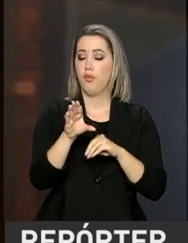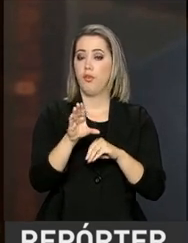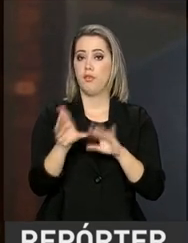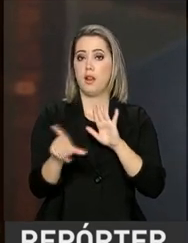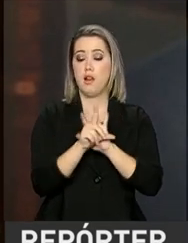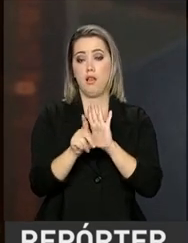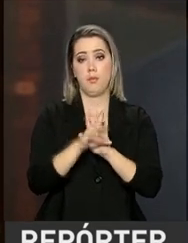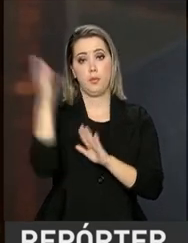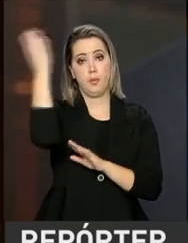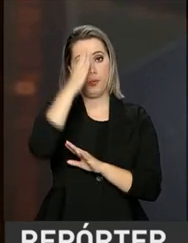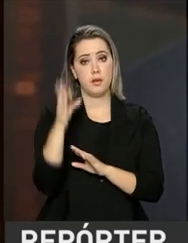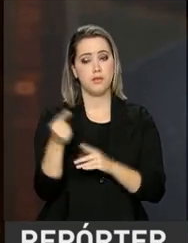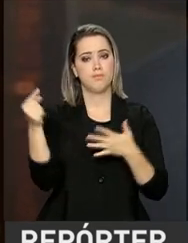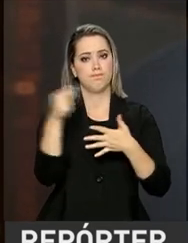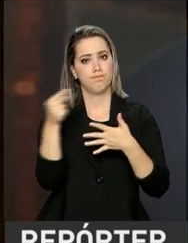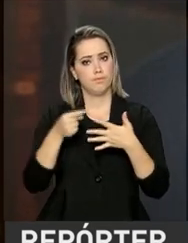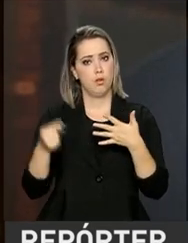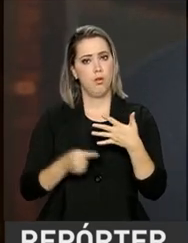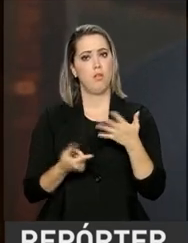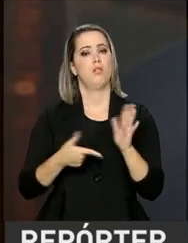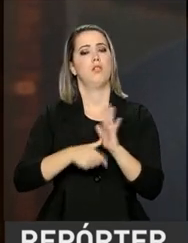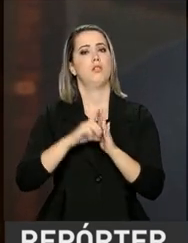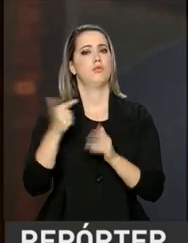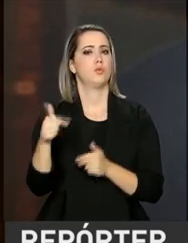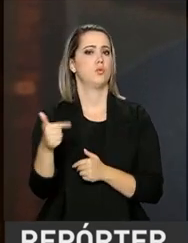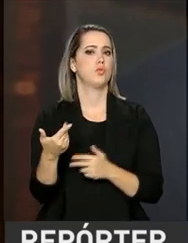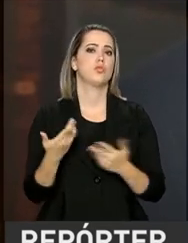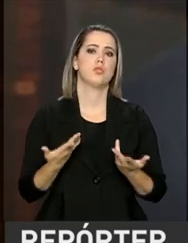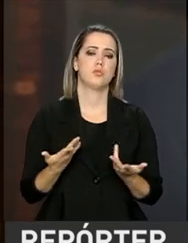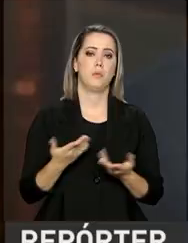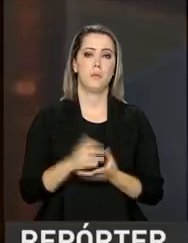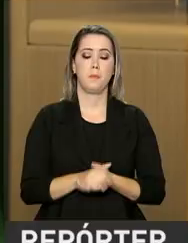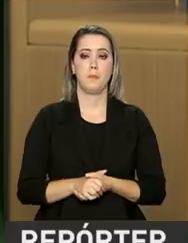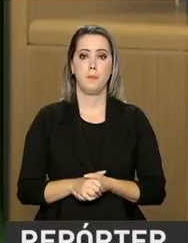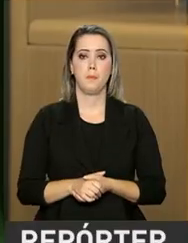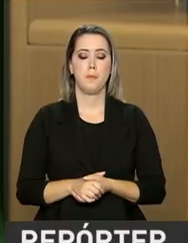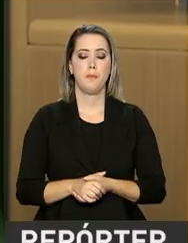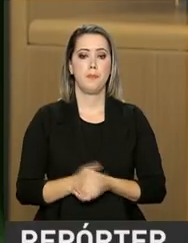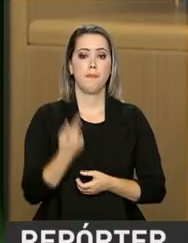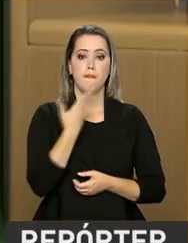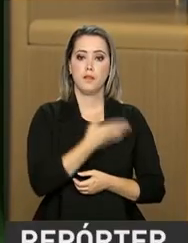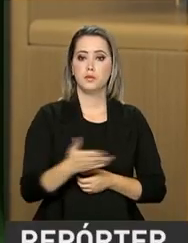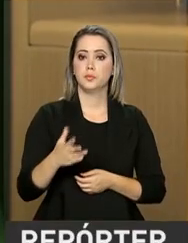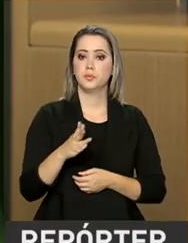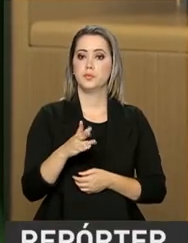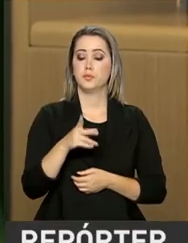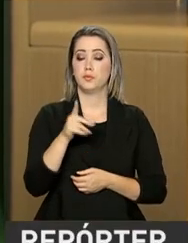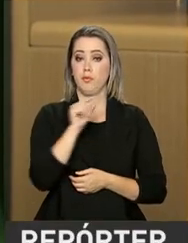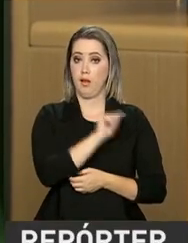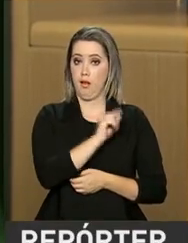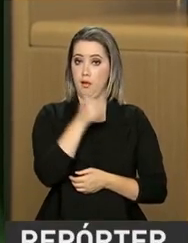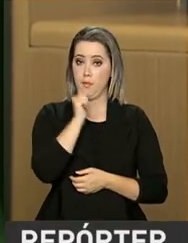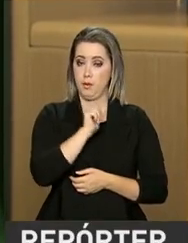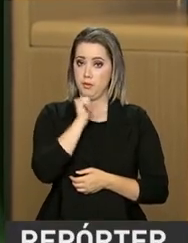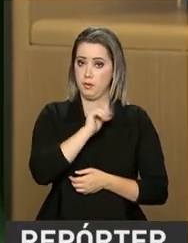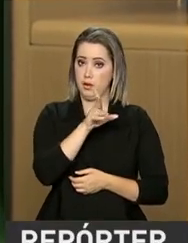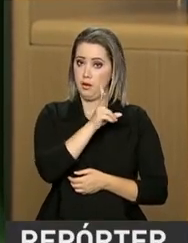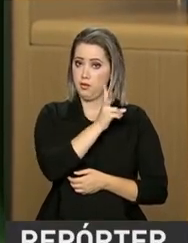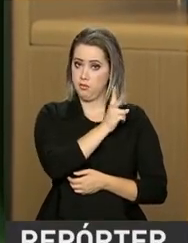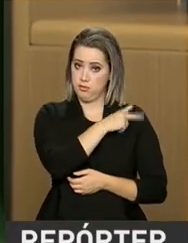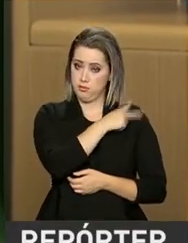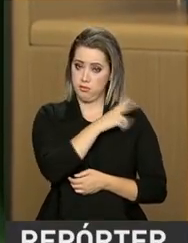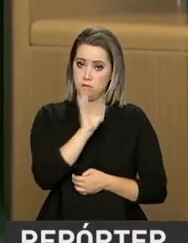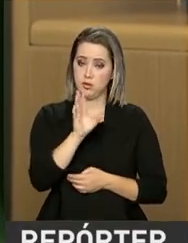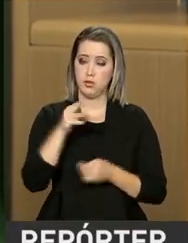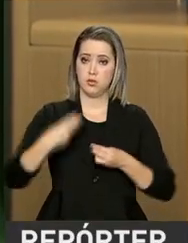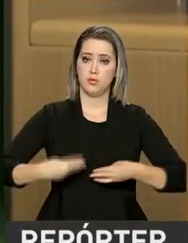área e contempla pontos que até então não estavam tão claros de acordo com a diretora do departamento de migrações do Ministério